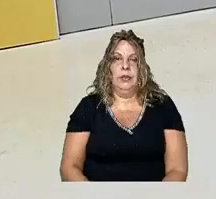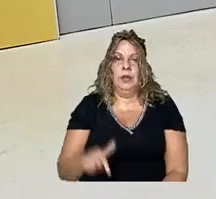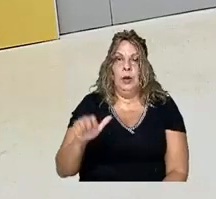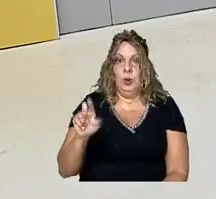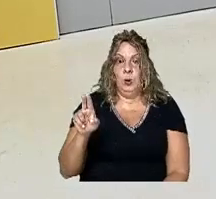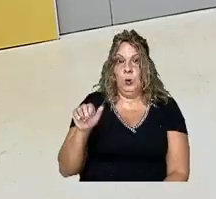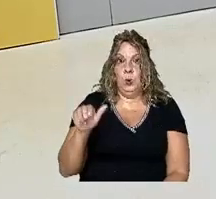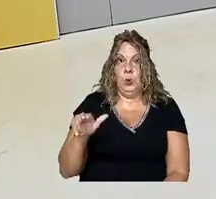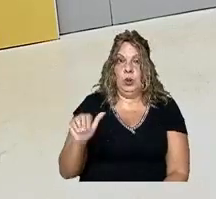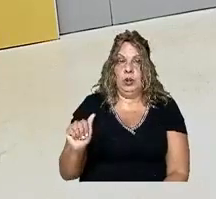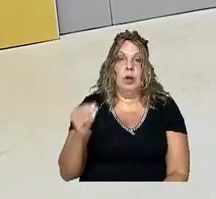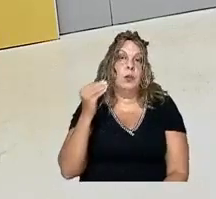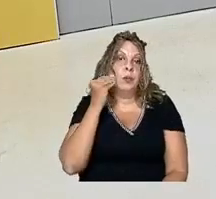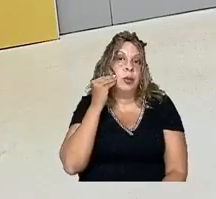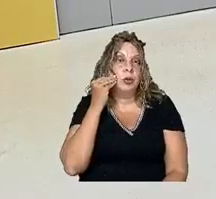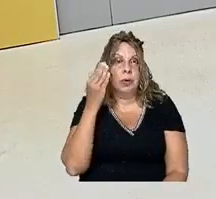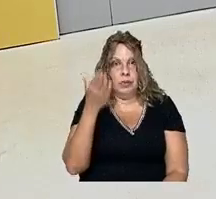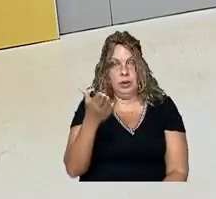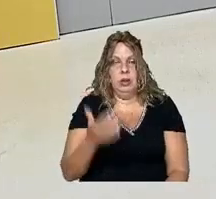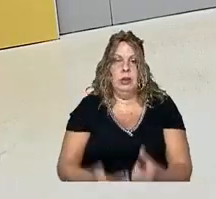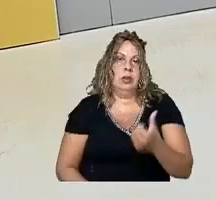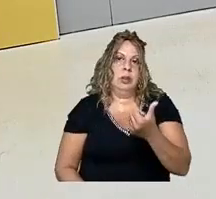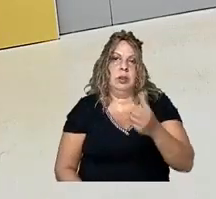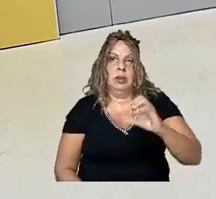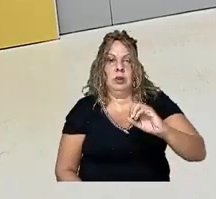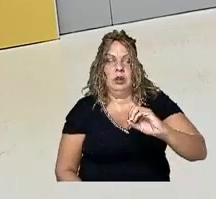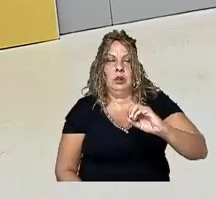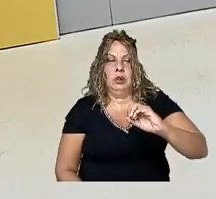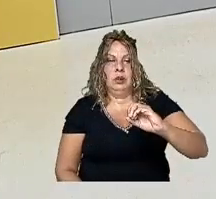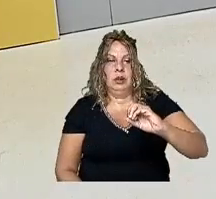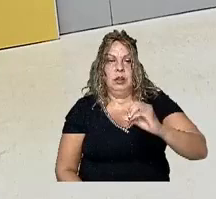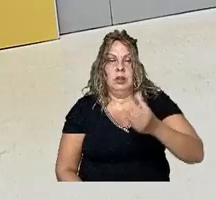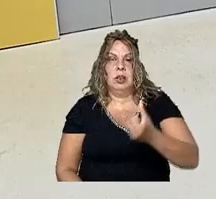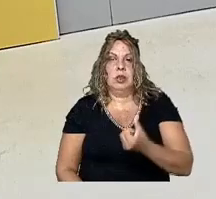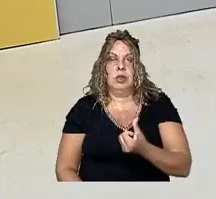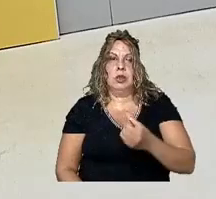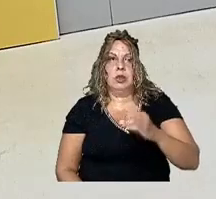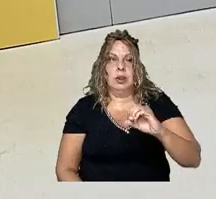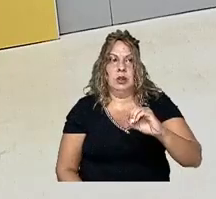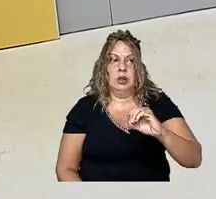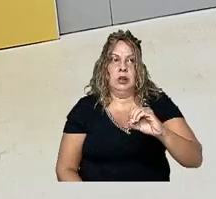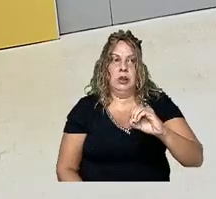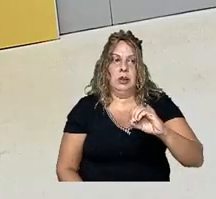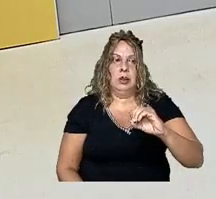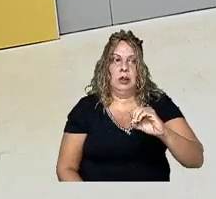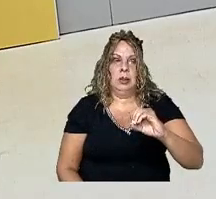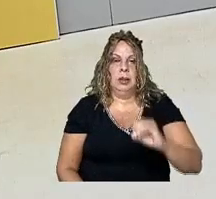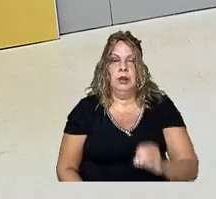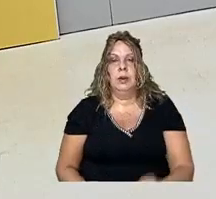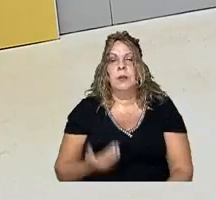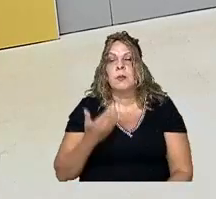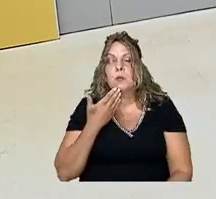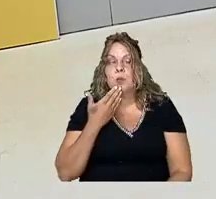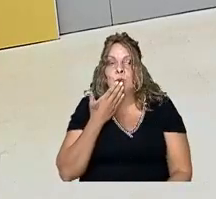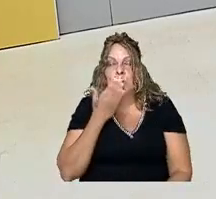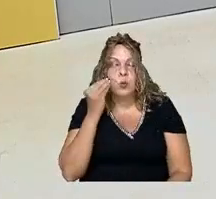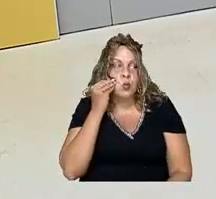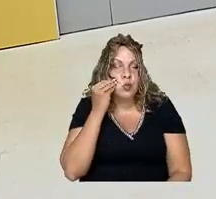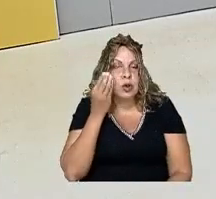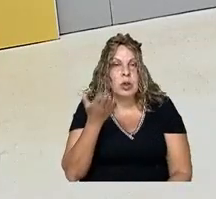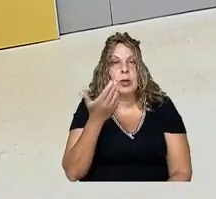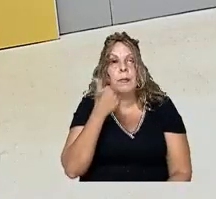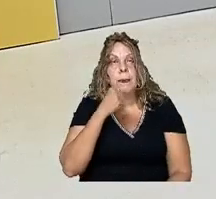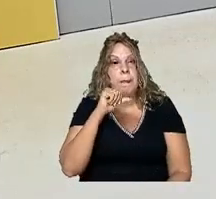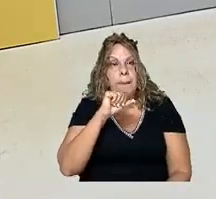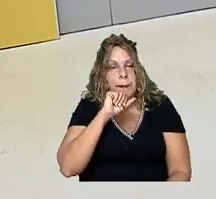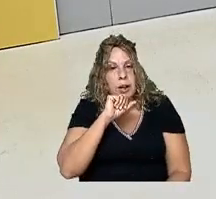você, 60, 60, mandar um beijo pra minha mãe, pro meu tio que fizeram aniversário, né?